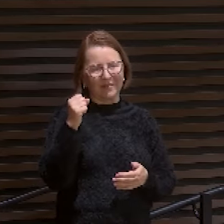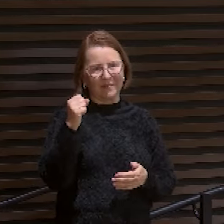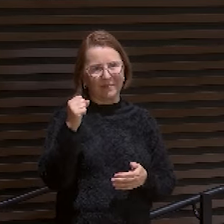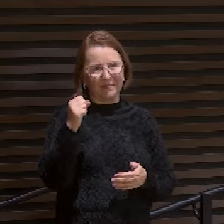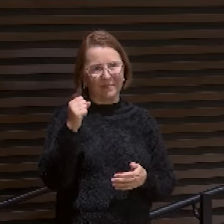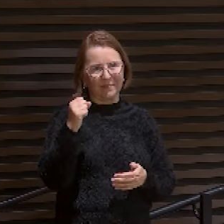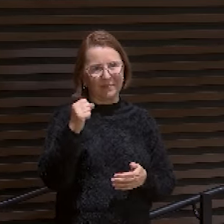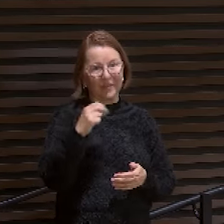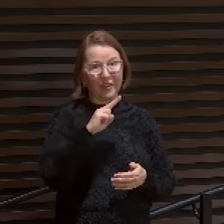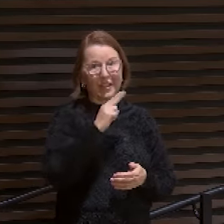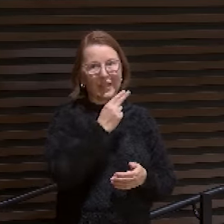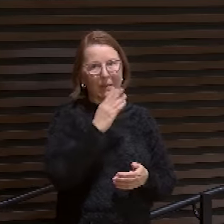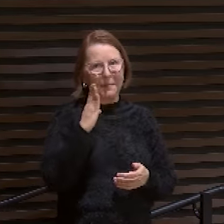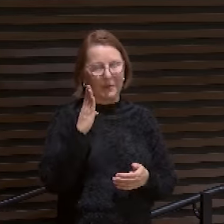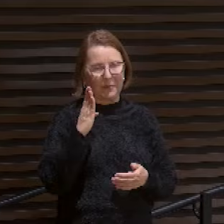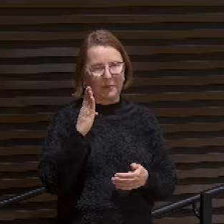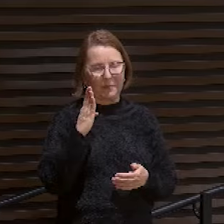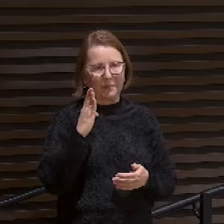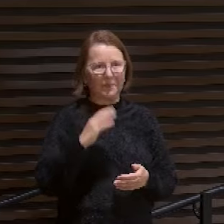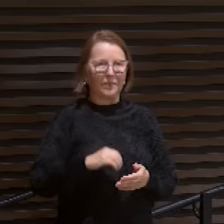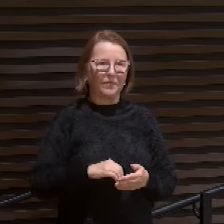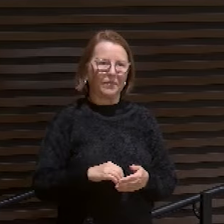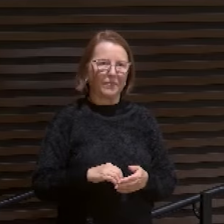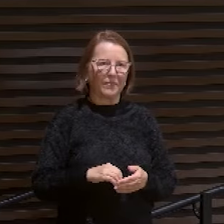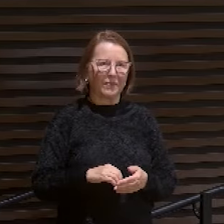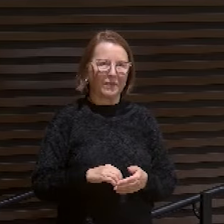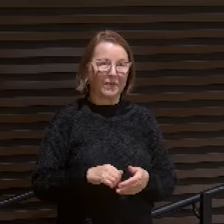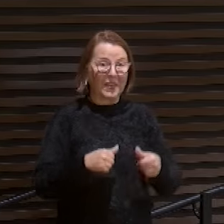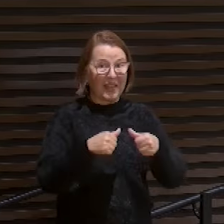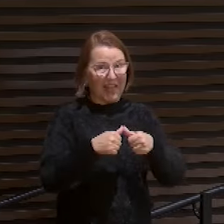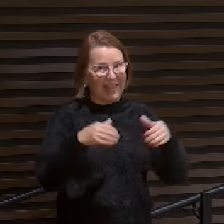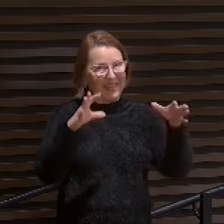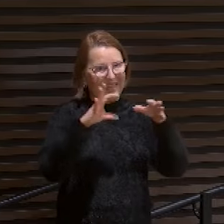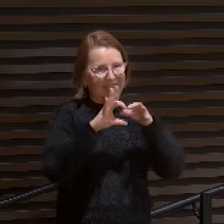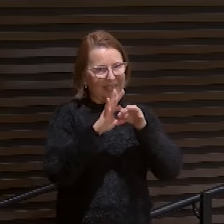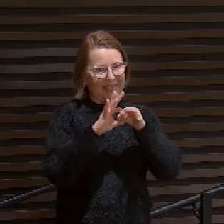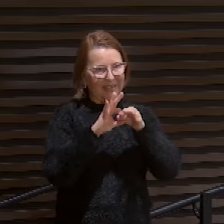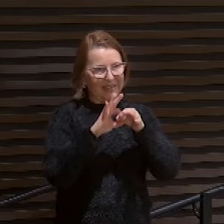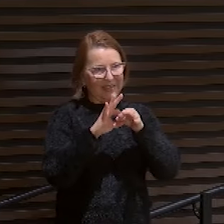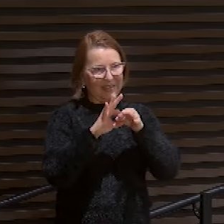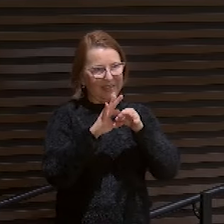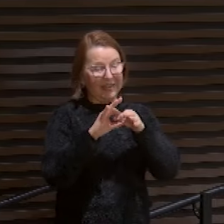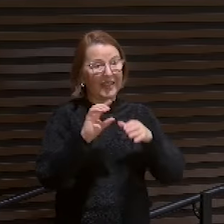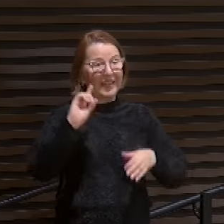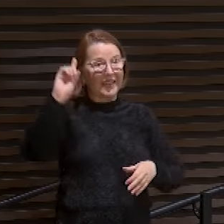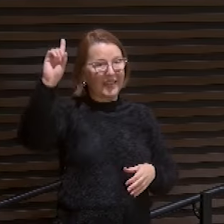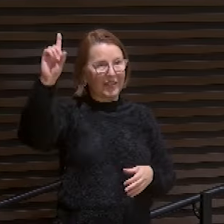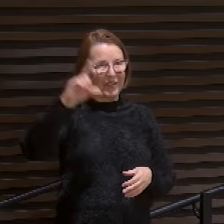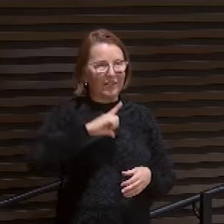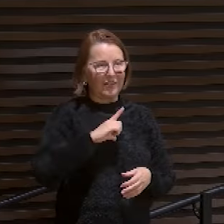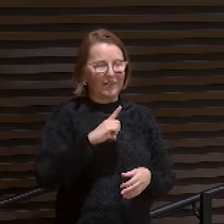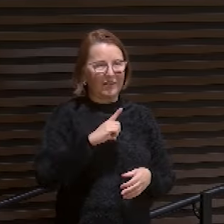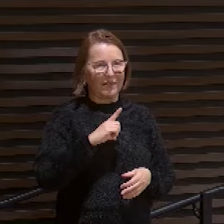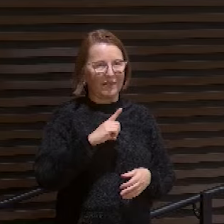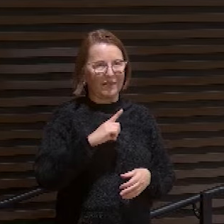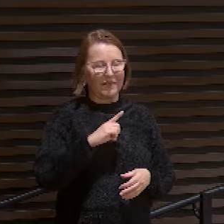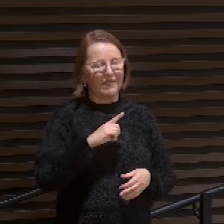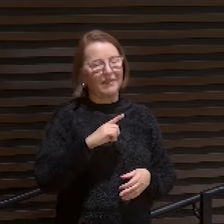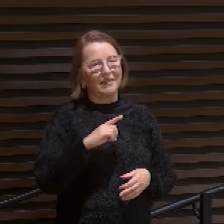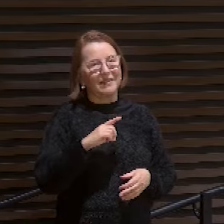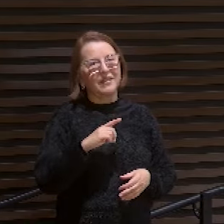de Hebreus. Esta é a aliança que Deus faz com o seu